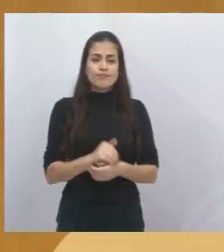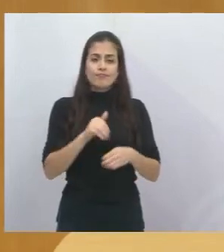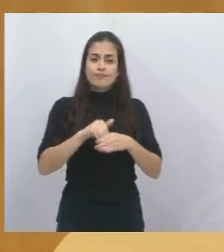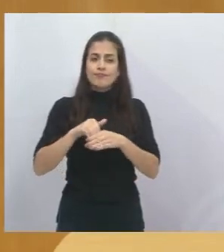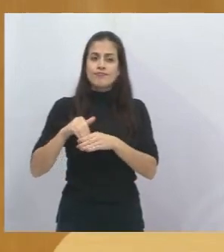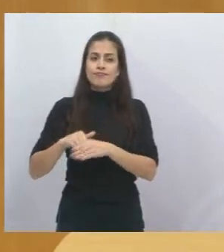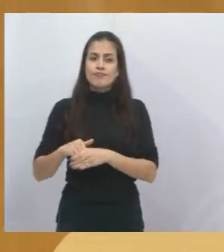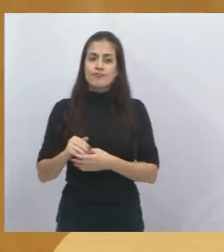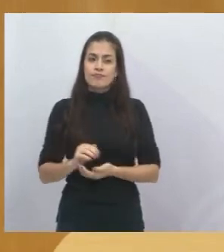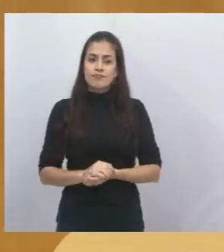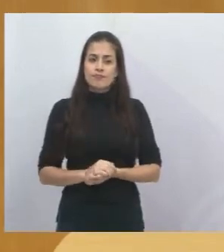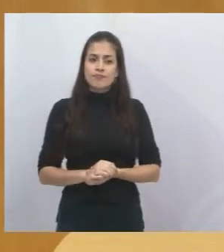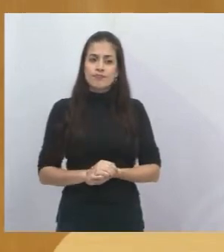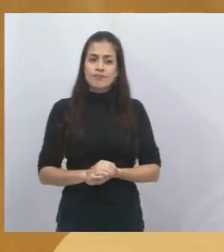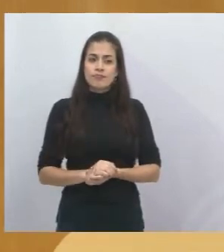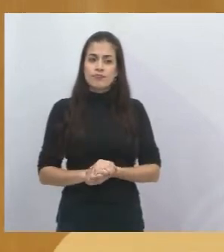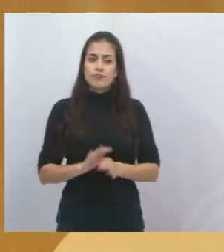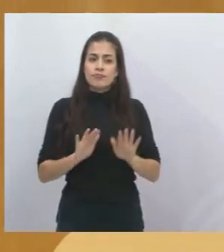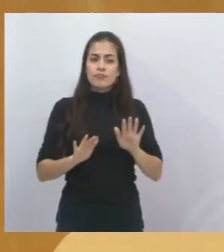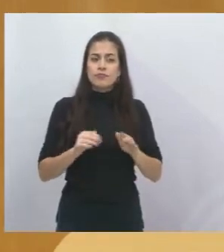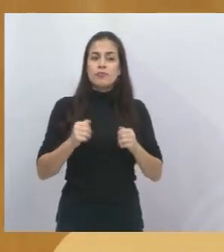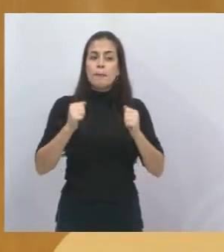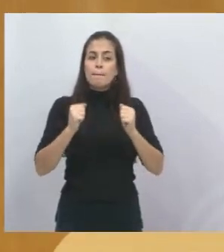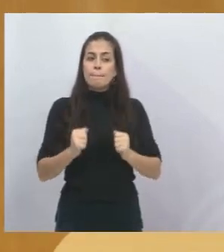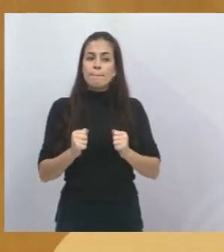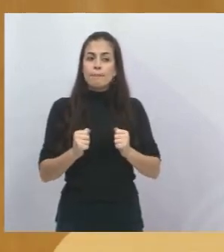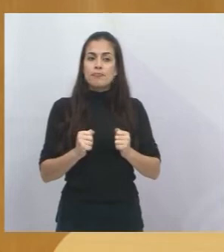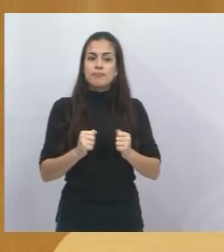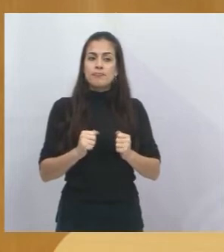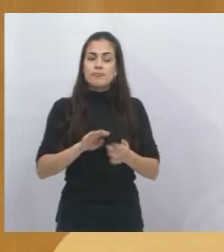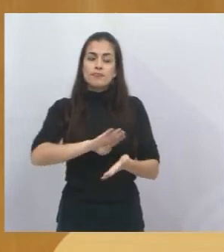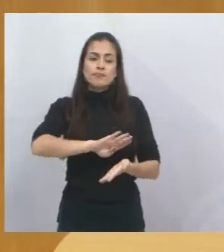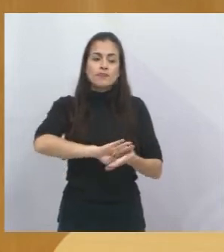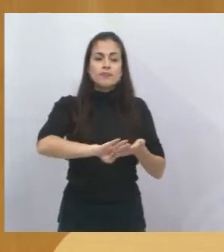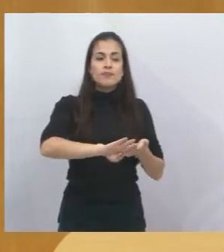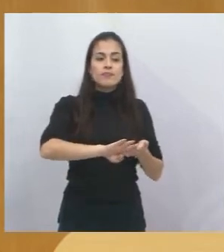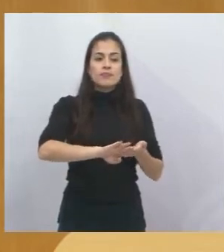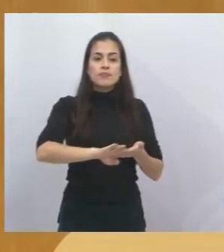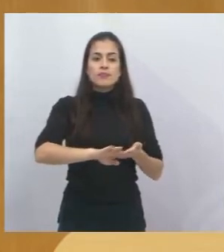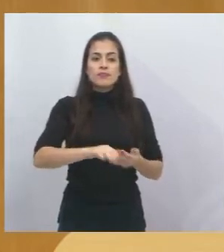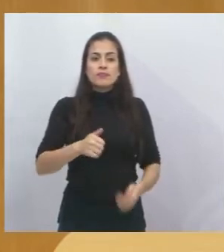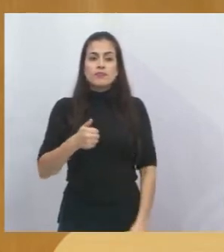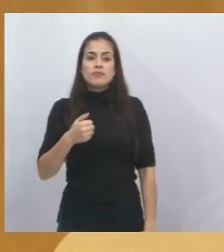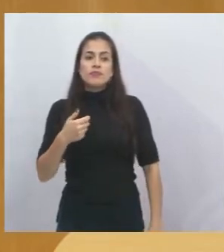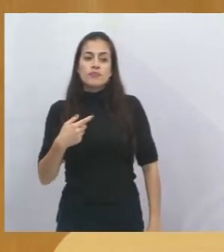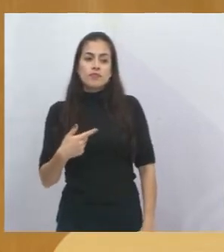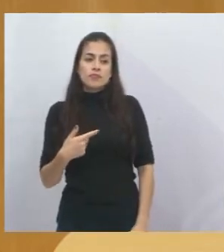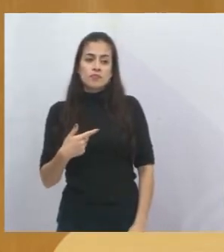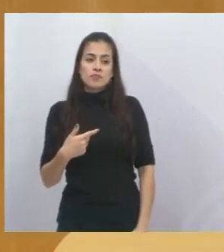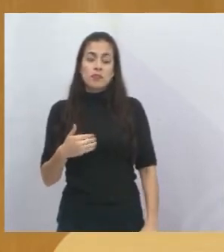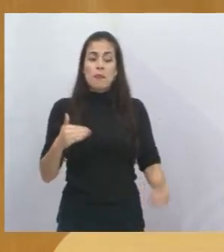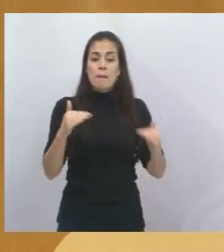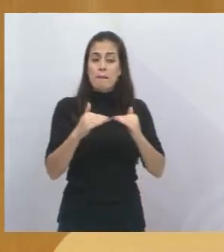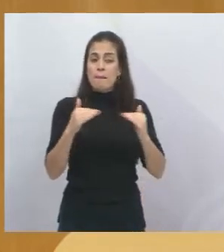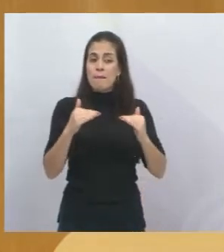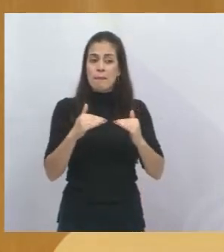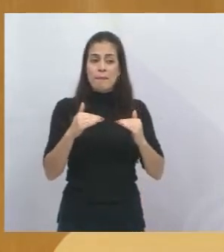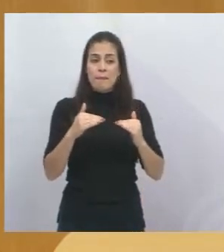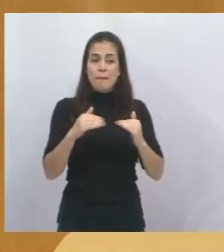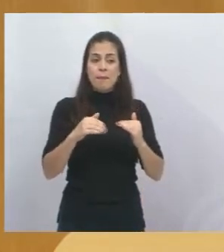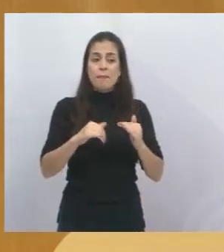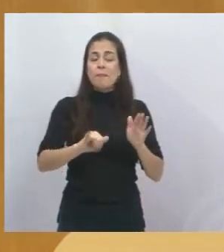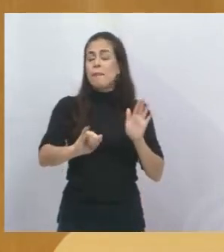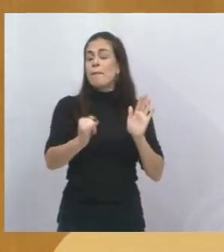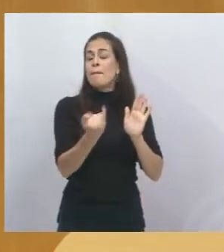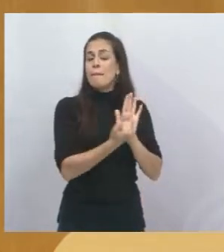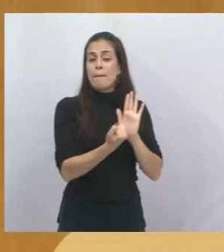momento nós podemos revogar. E dizer mais uma vez, nenhum dos 12 vereadores é a favor de taxar nenhum aposentado. É